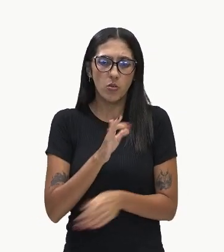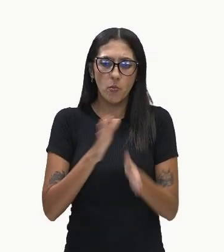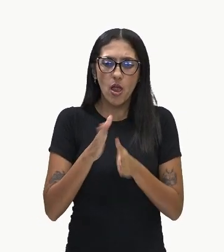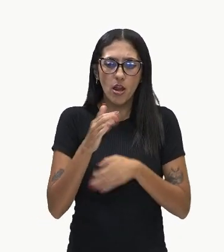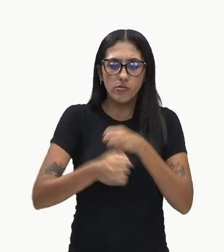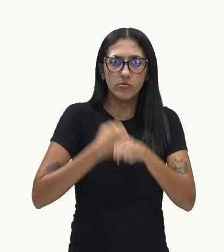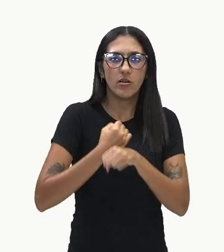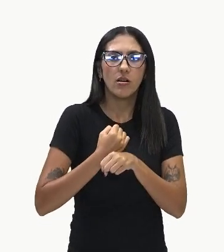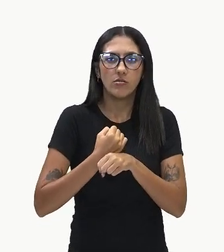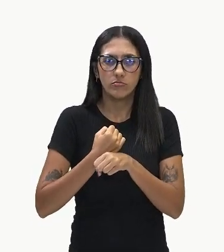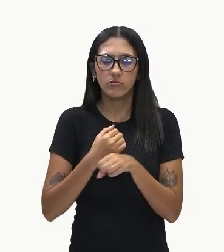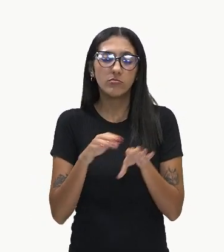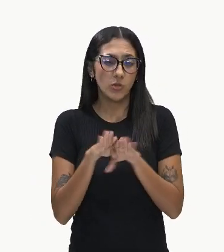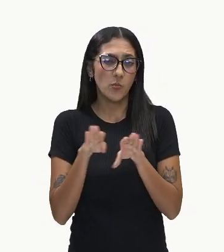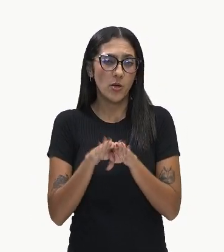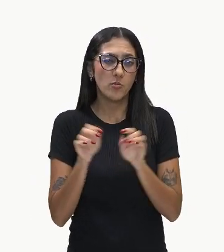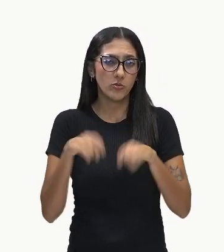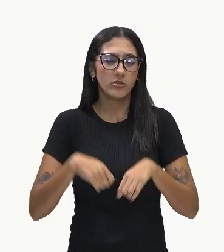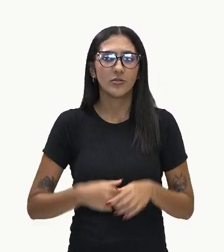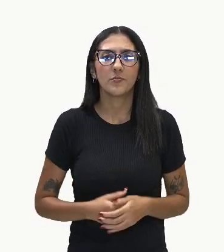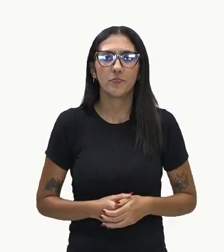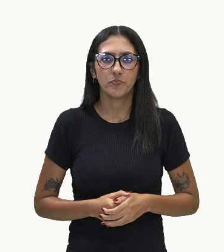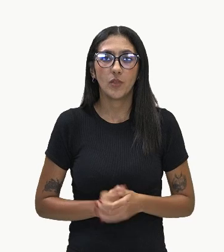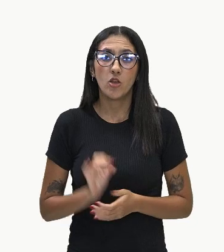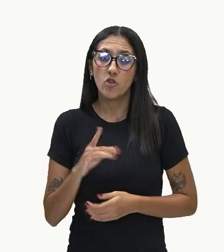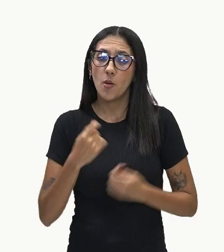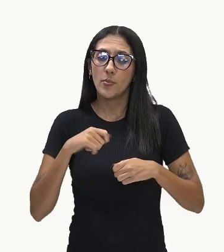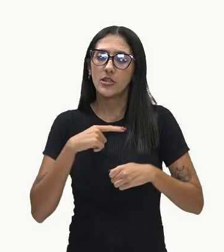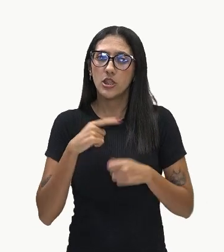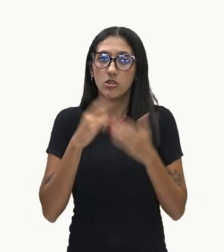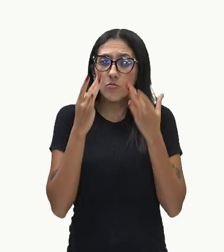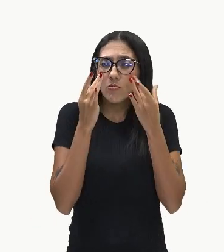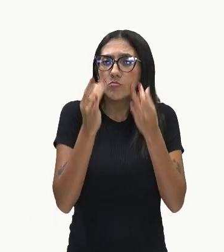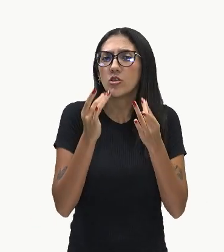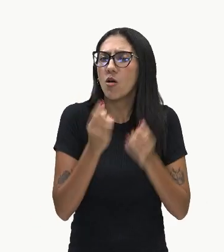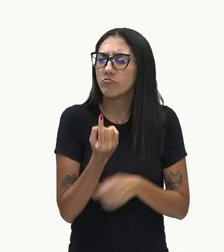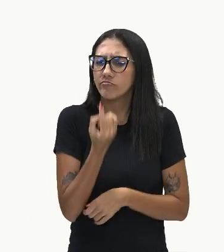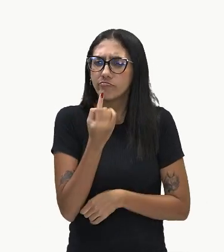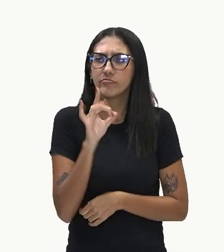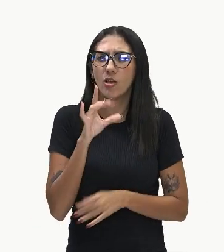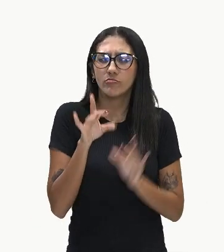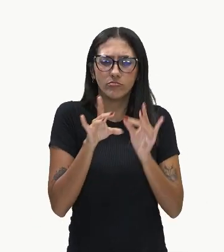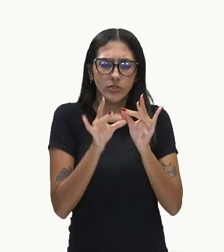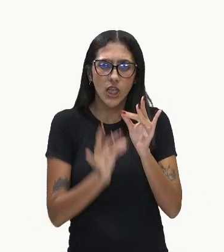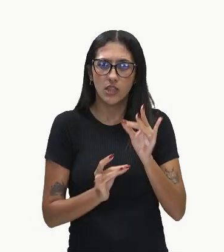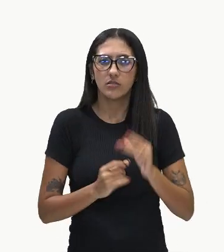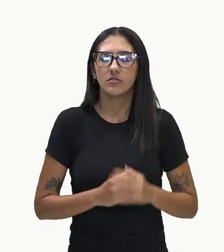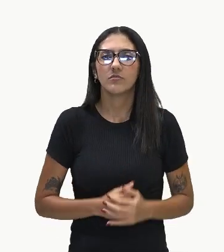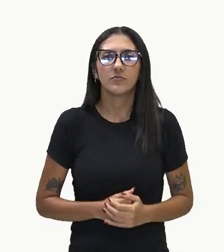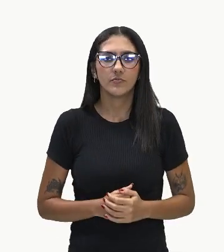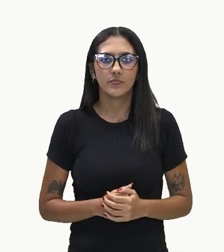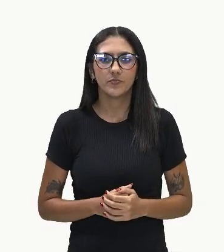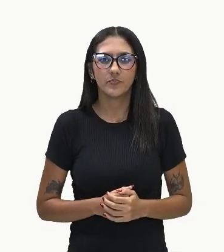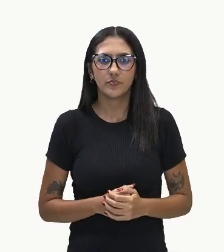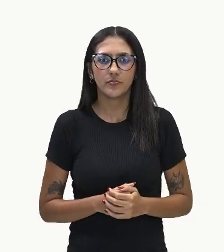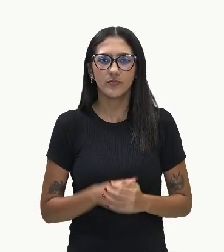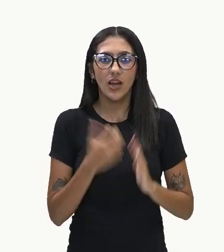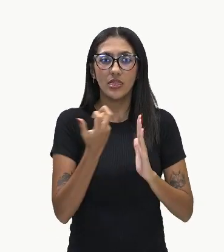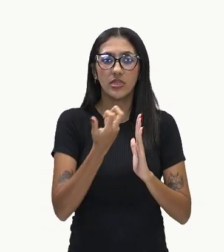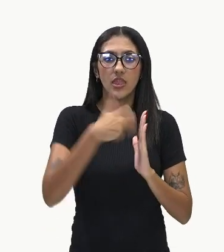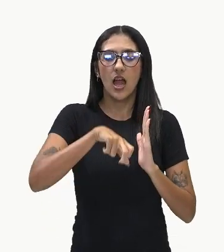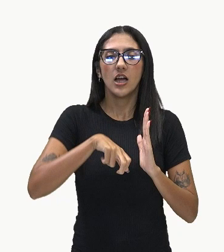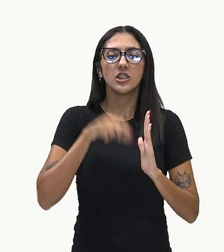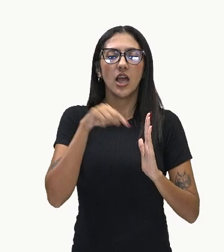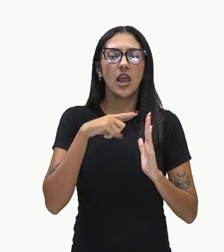ano, tá bom? Só ficar atento a um pequeno detalhe, tá bom? A taxa, ela vai ter a medida dela.